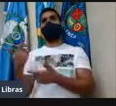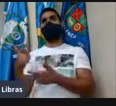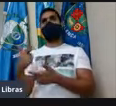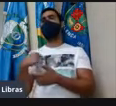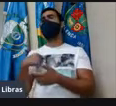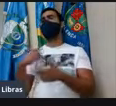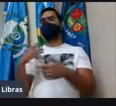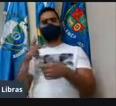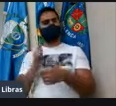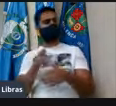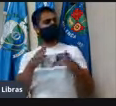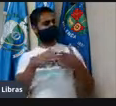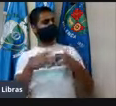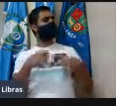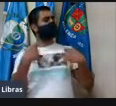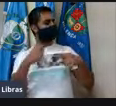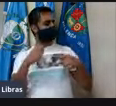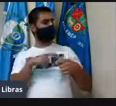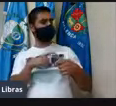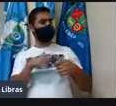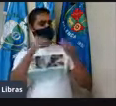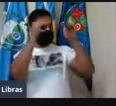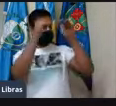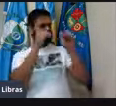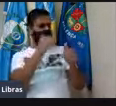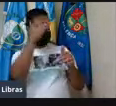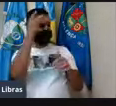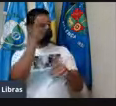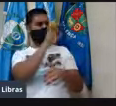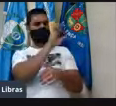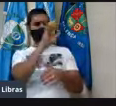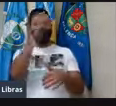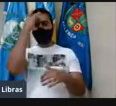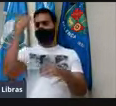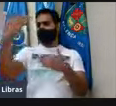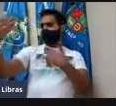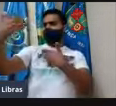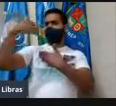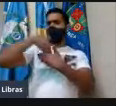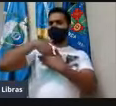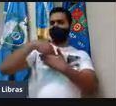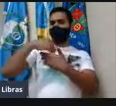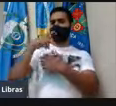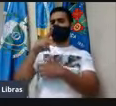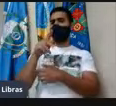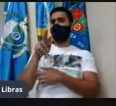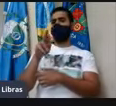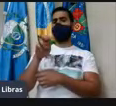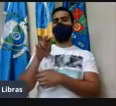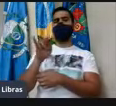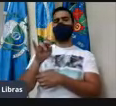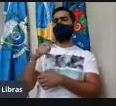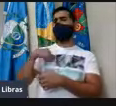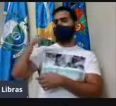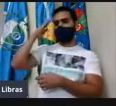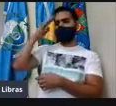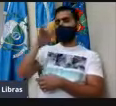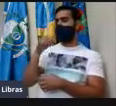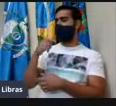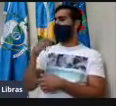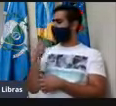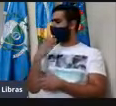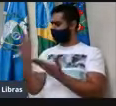cobro muito isso diariamente. Cada pessoa que adentra no PREV, eu vou lá saber se foi